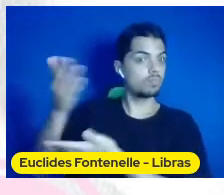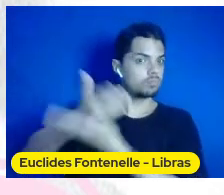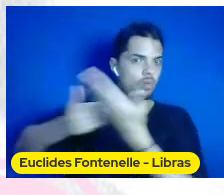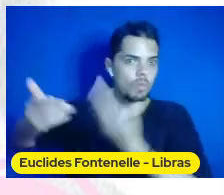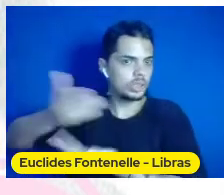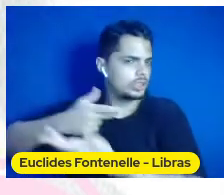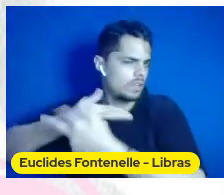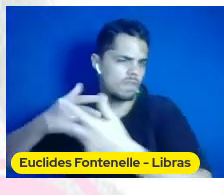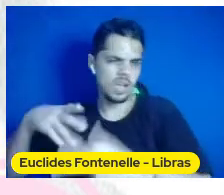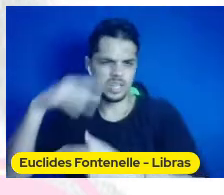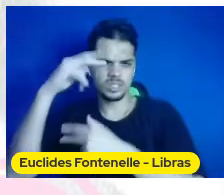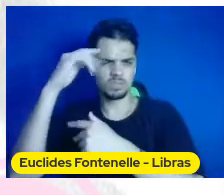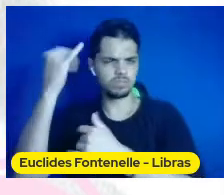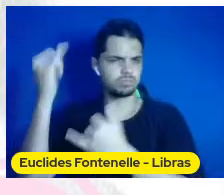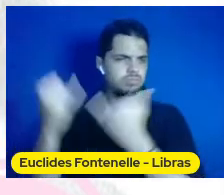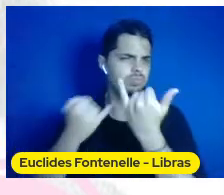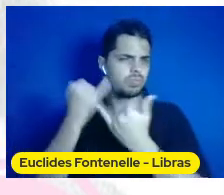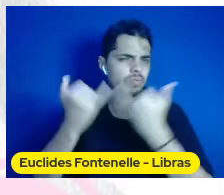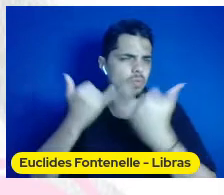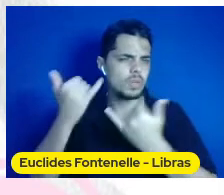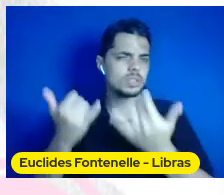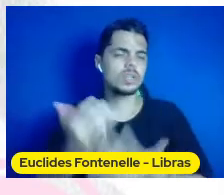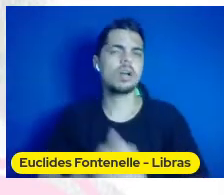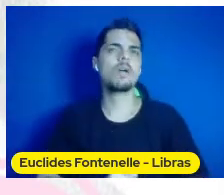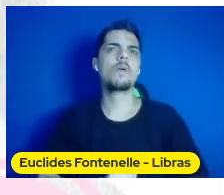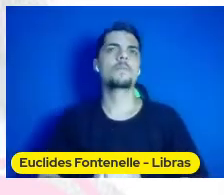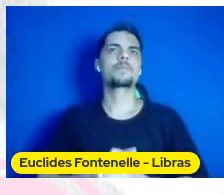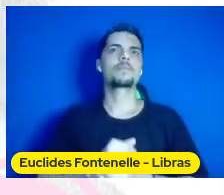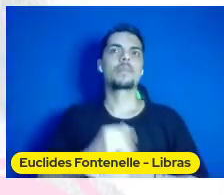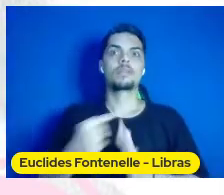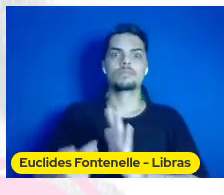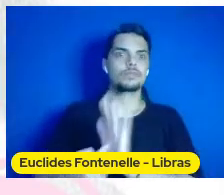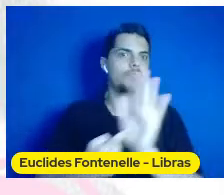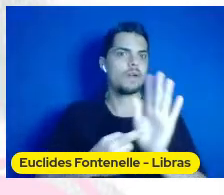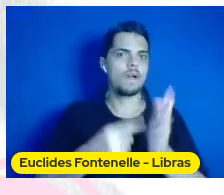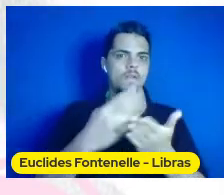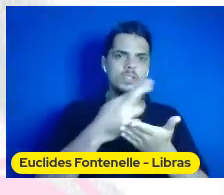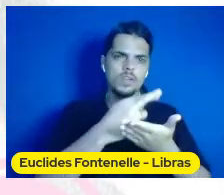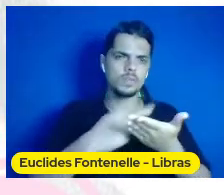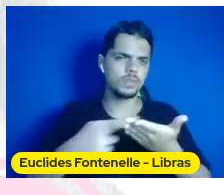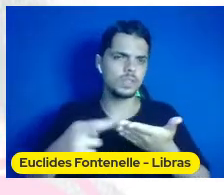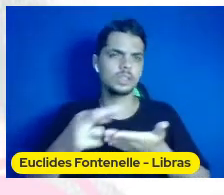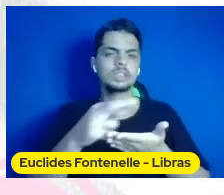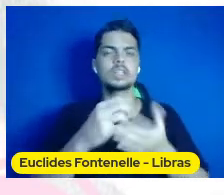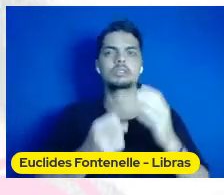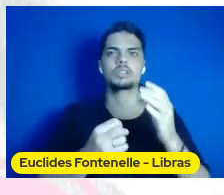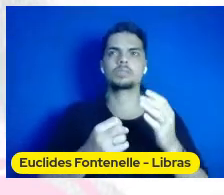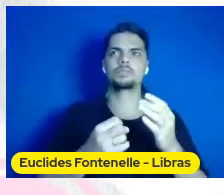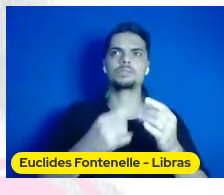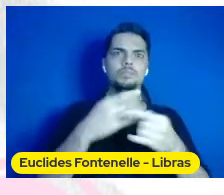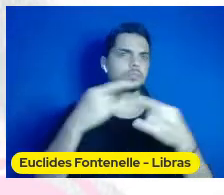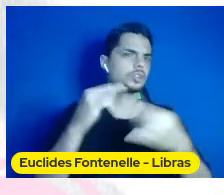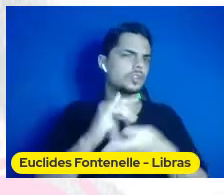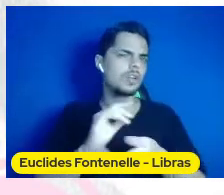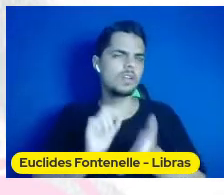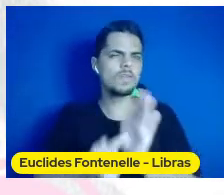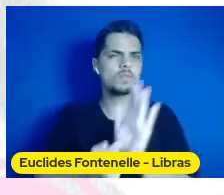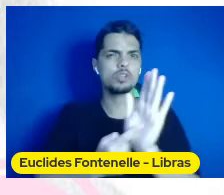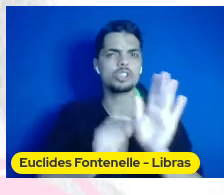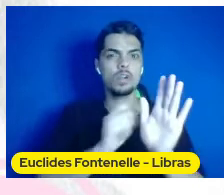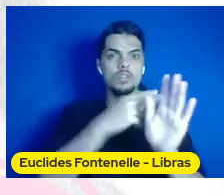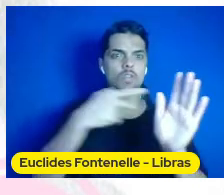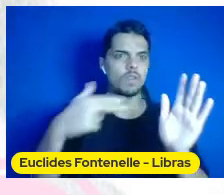quadrinhos. E na exposição de uma dessas revistas em quadrinhos, em uma feira, eu conheci